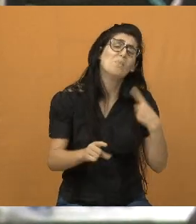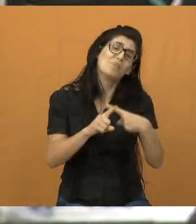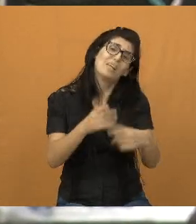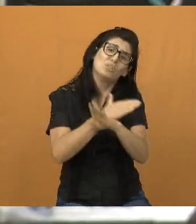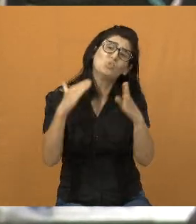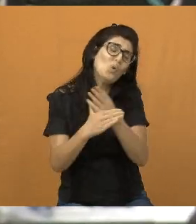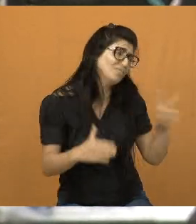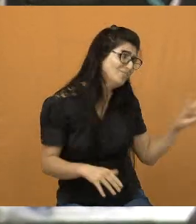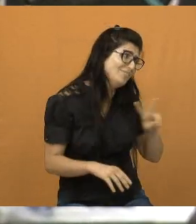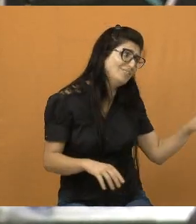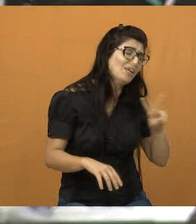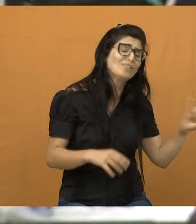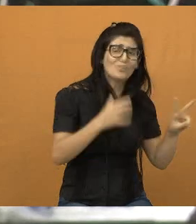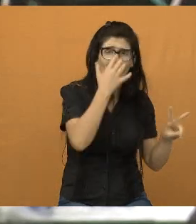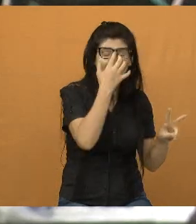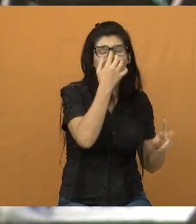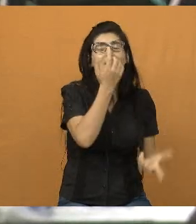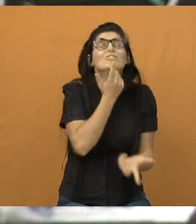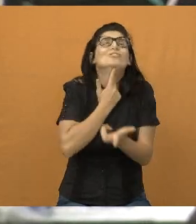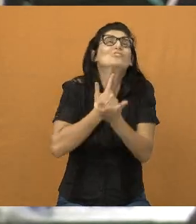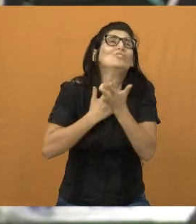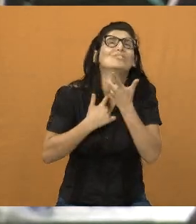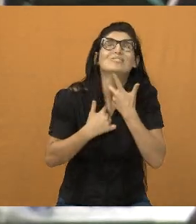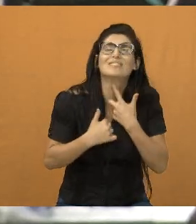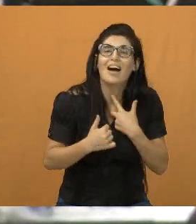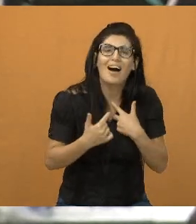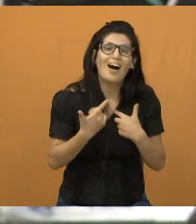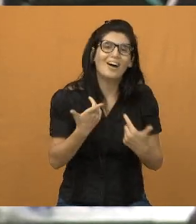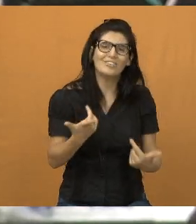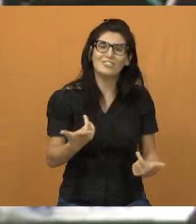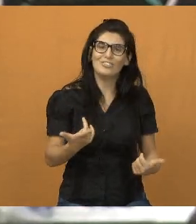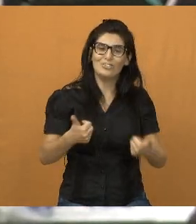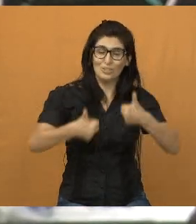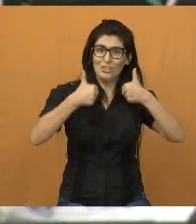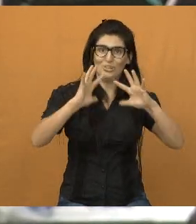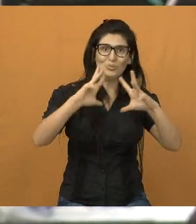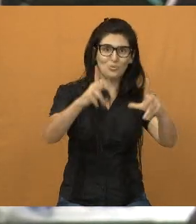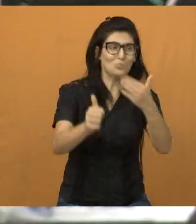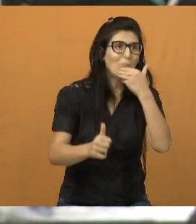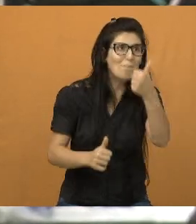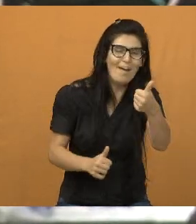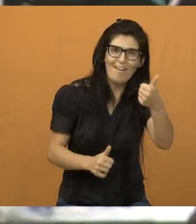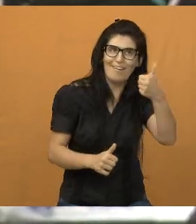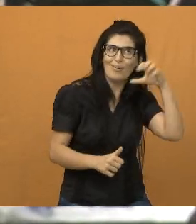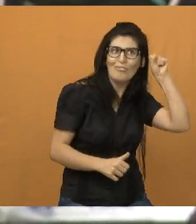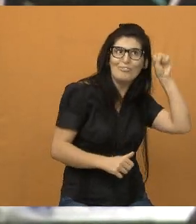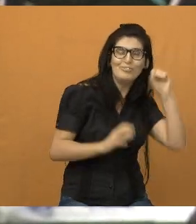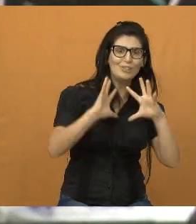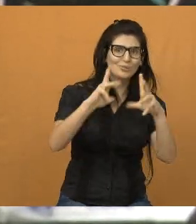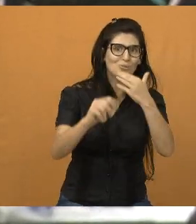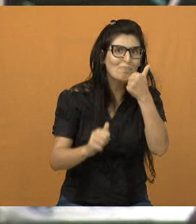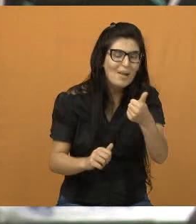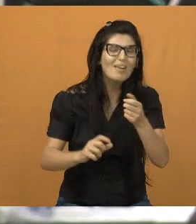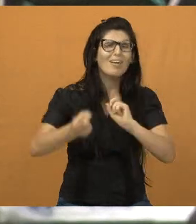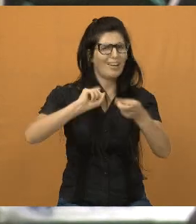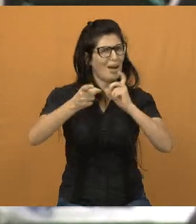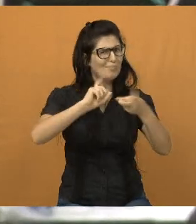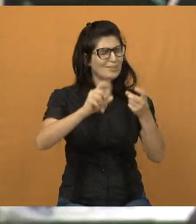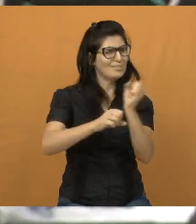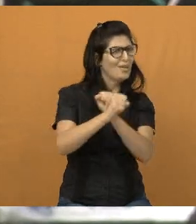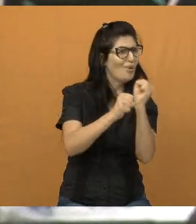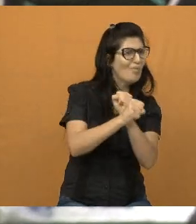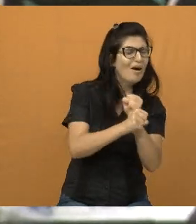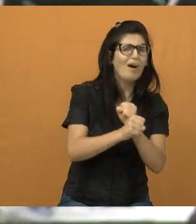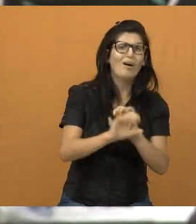que queremos, né, que dê certo isso daí. A gente não quer escutar esse tipo de reclamação. É uma reclamação que aconteceu esse ano, espero que nunca